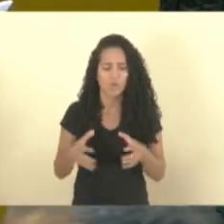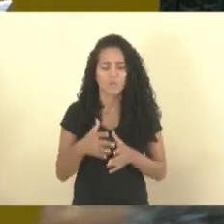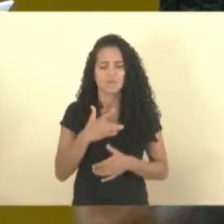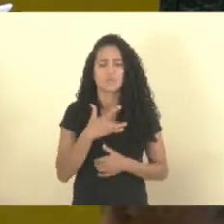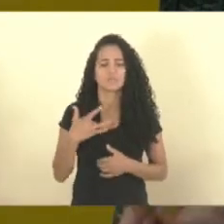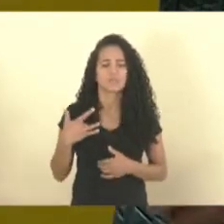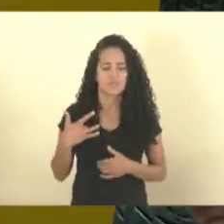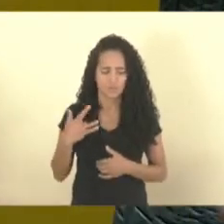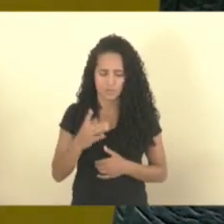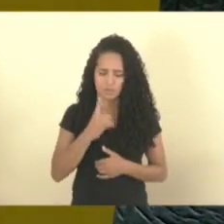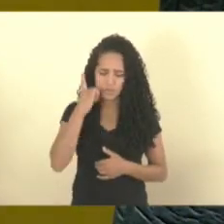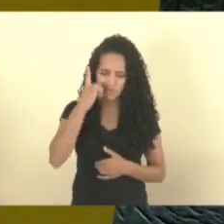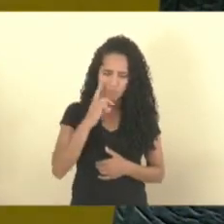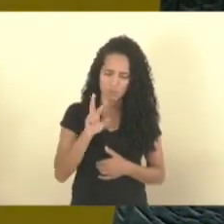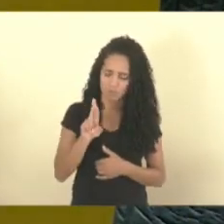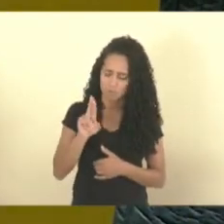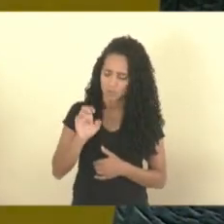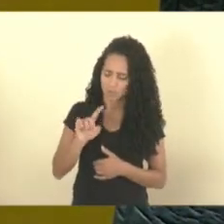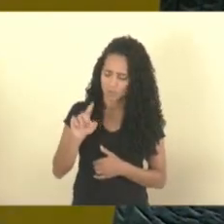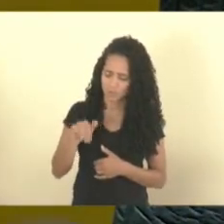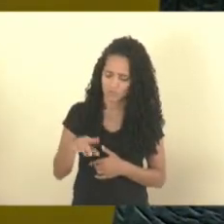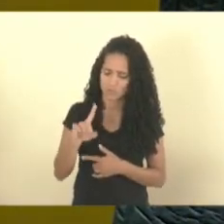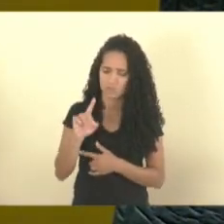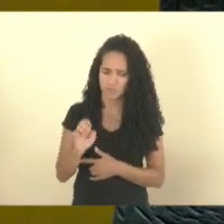Saúde, deputado Bruno Rezende.